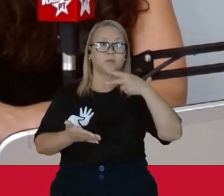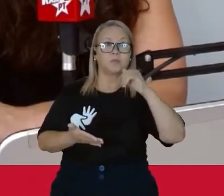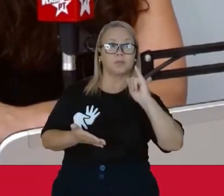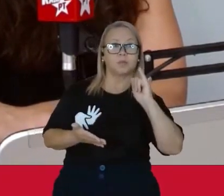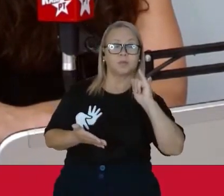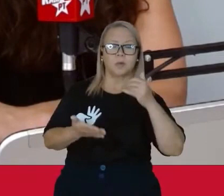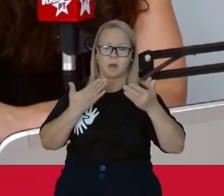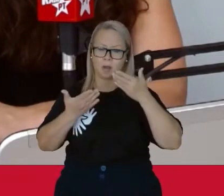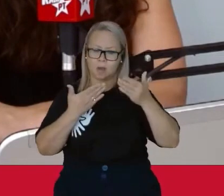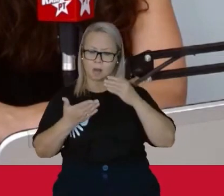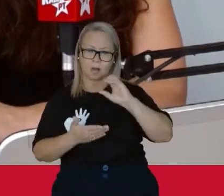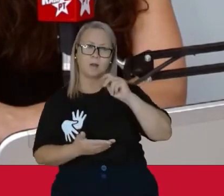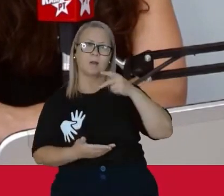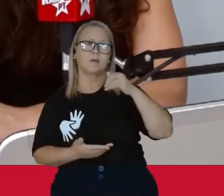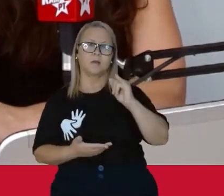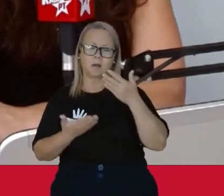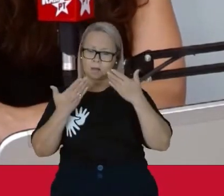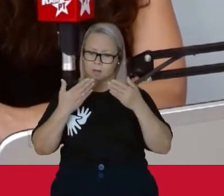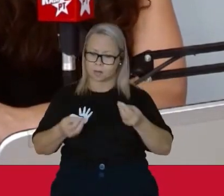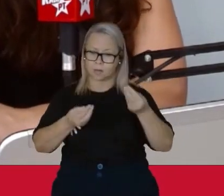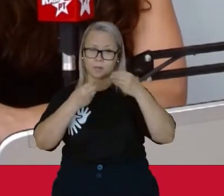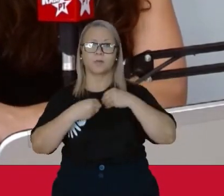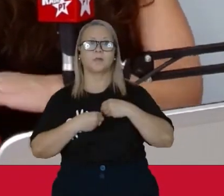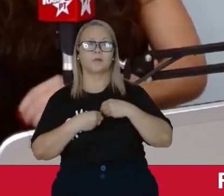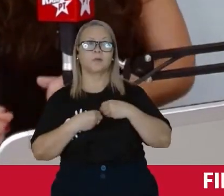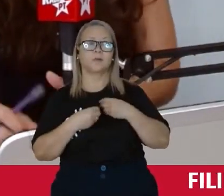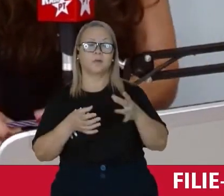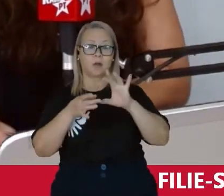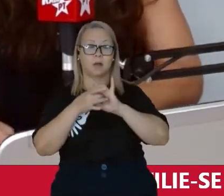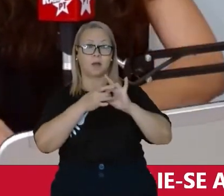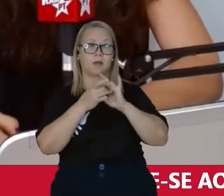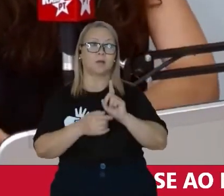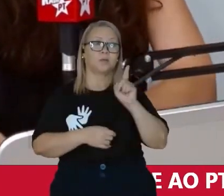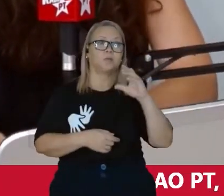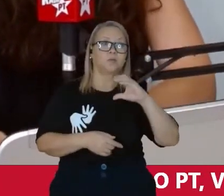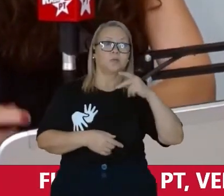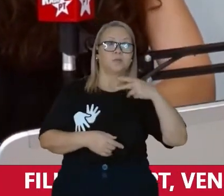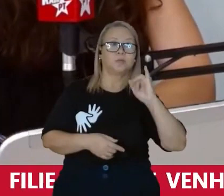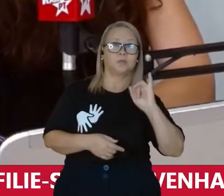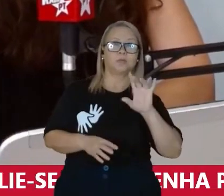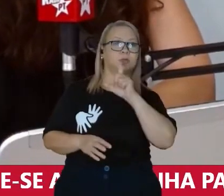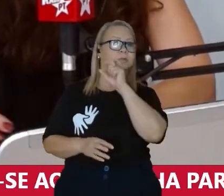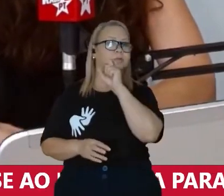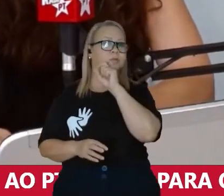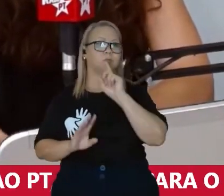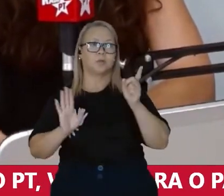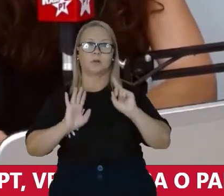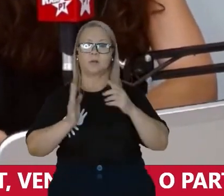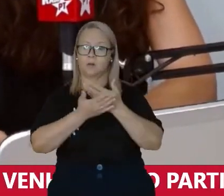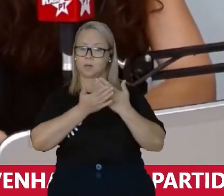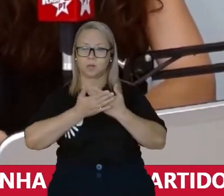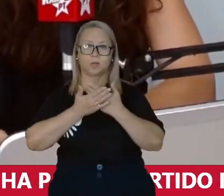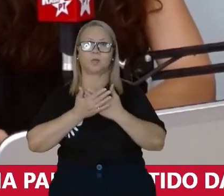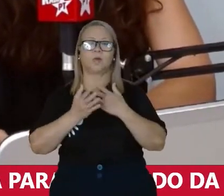pessoa analisava, mandava para a gente servia de ponte ali. Uhum. Então, assim, não foi somente um twitteiro aleatório que estava fazendo isso tudo, não. Tinha